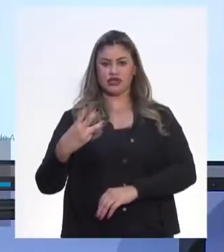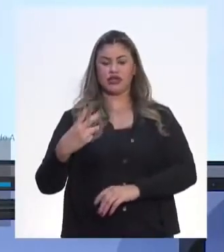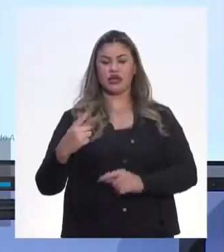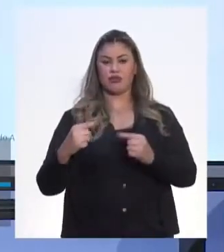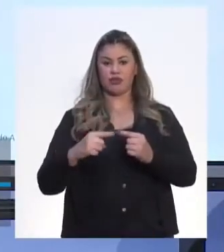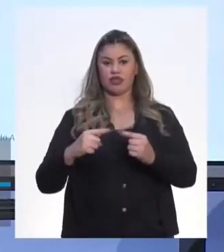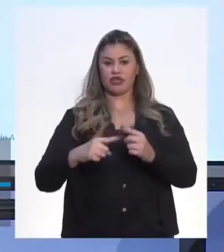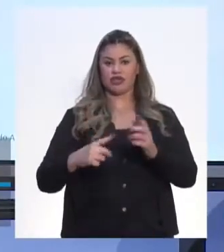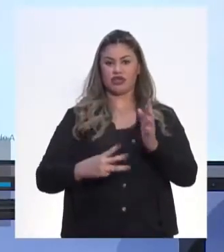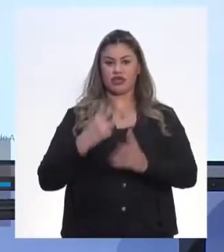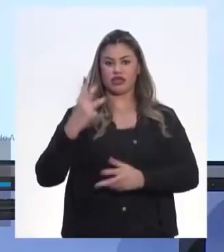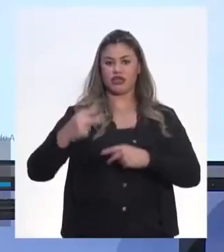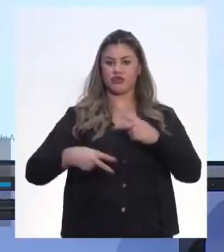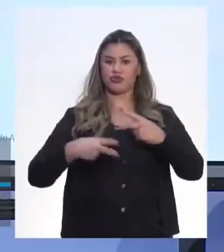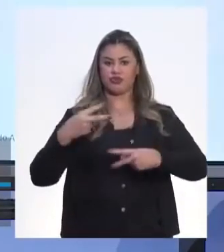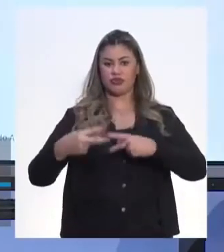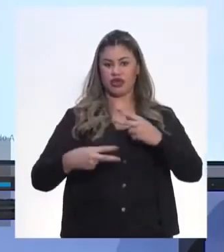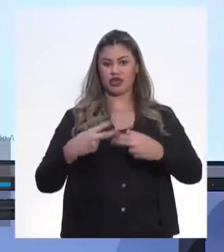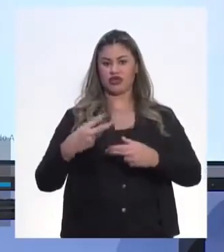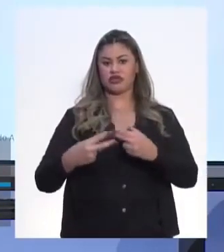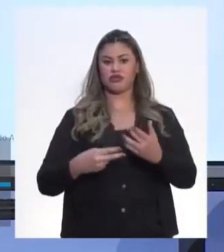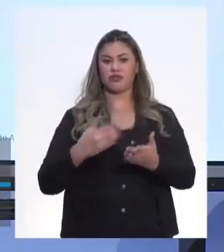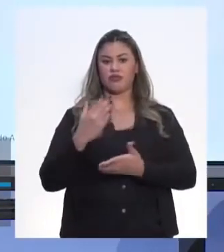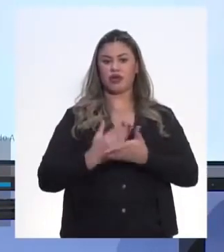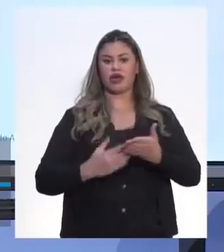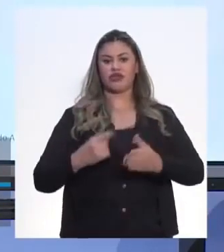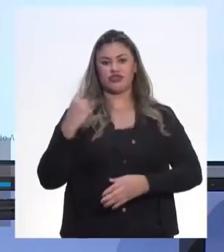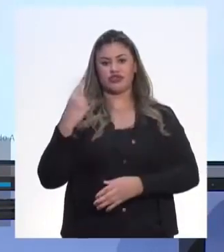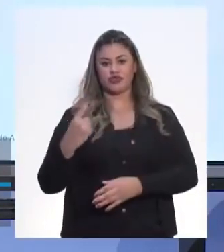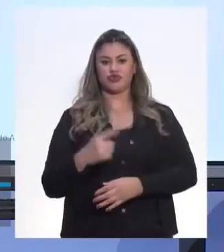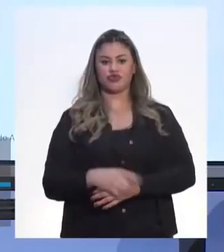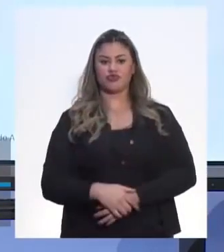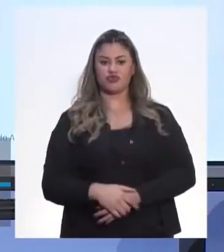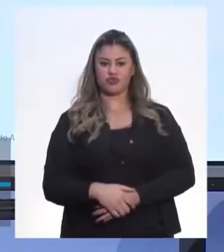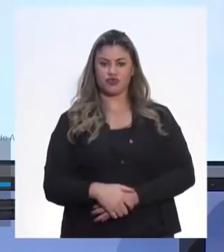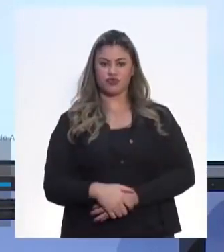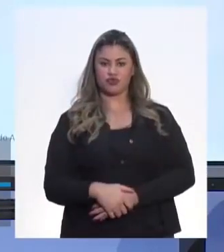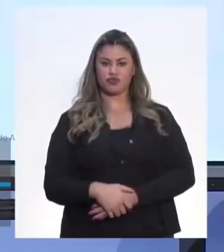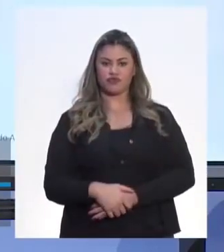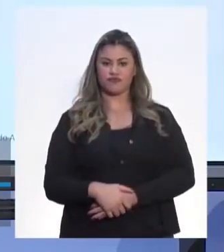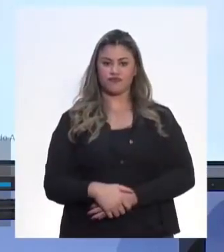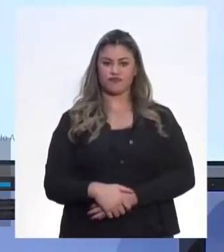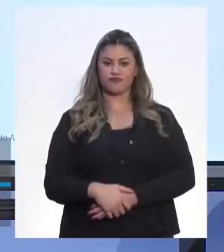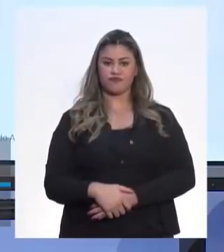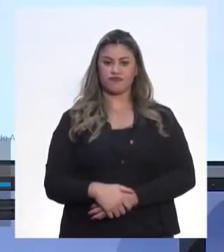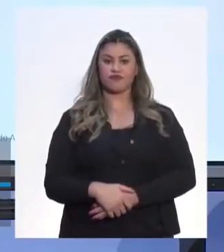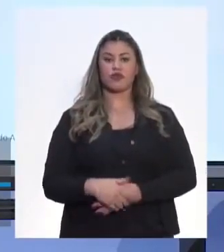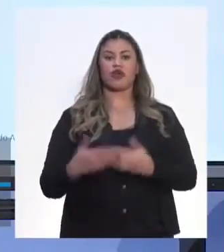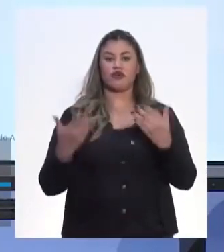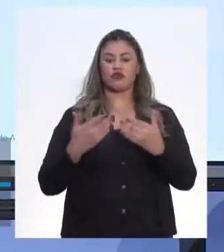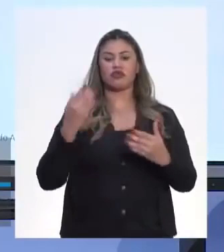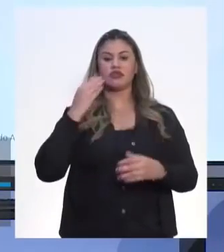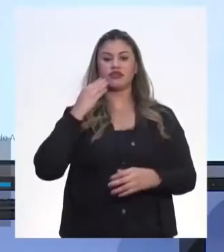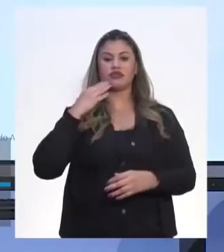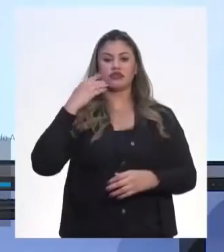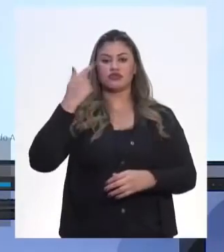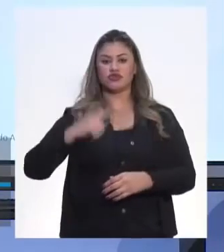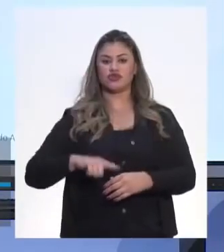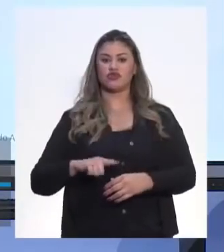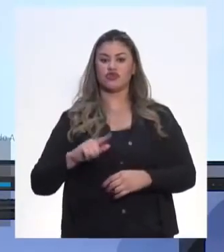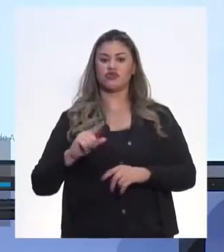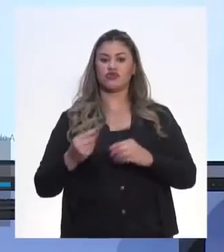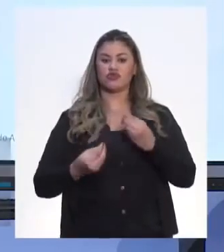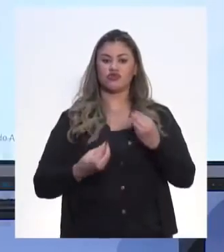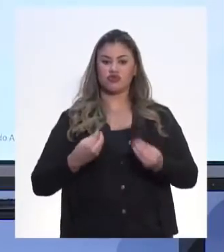bimestre. Na parte 1 aí, como vocês recebem provavelmente 2 cadernos, está na parte 1. Vamos tentar agora de uma outra forma. Tá aí